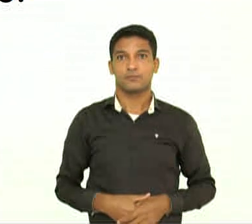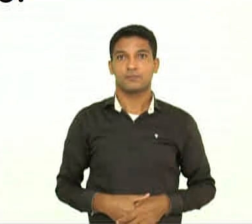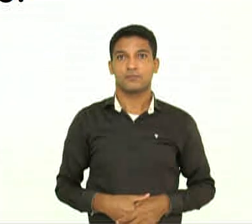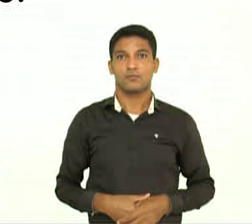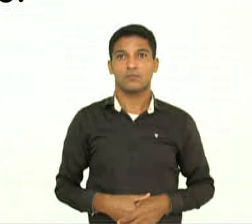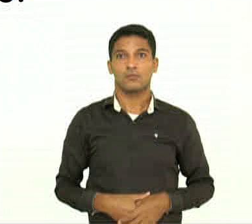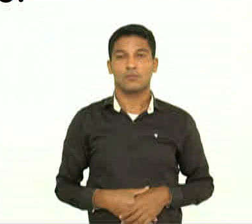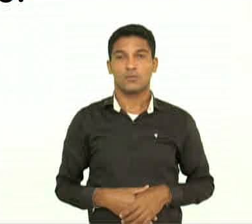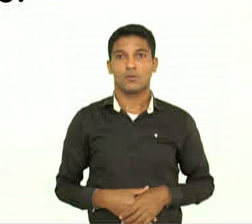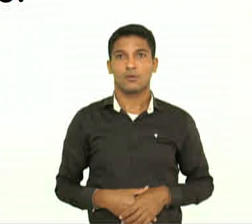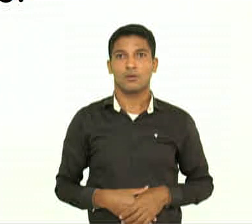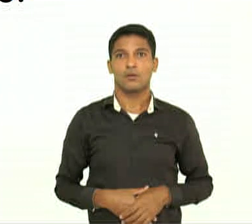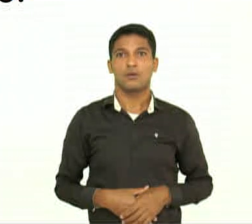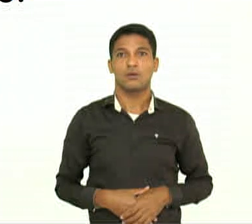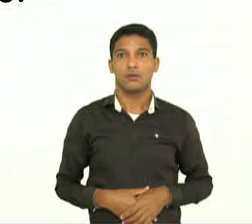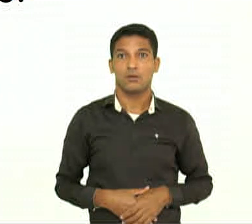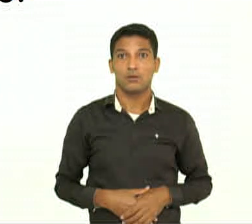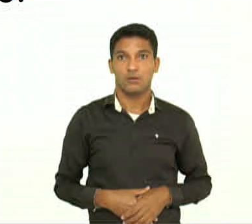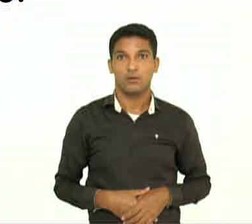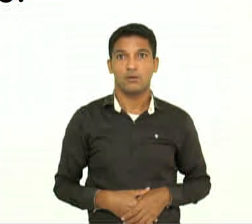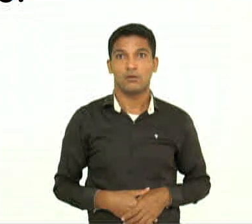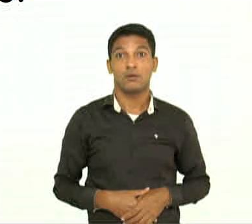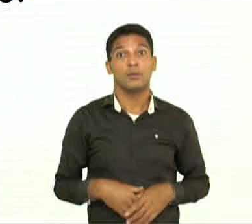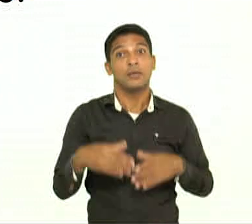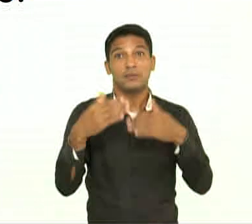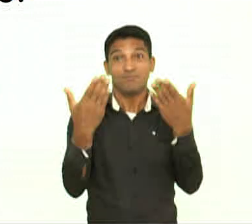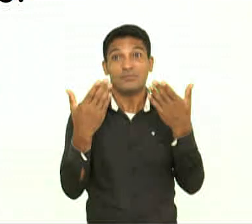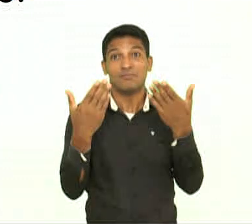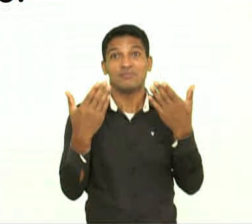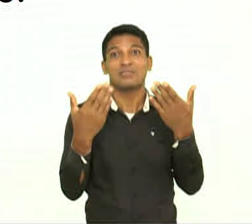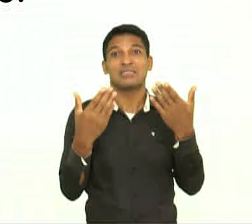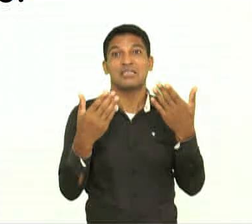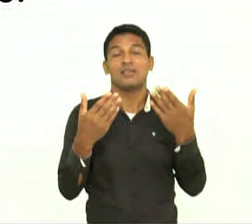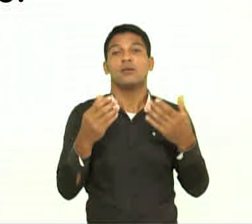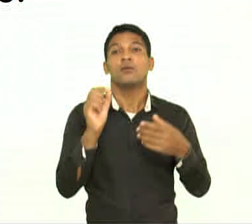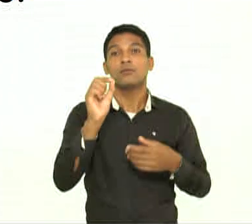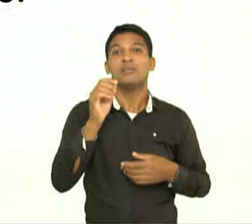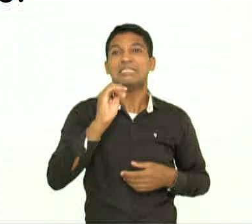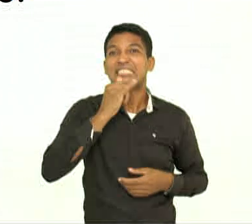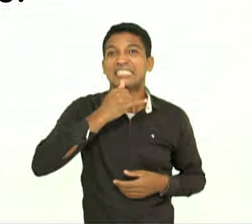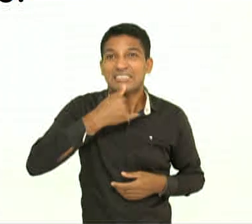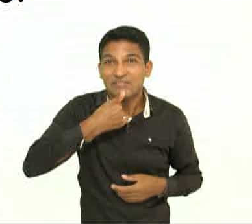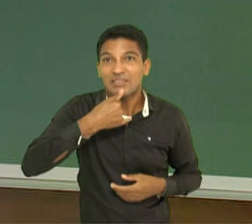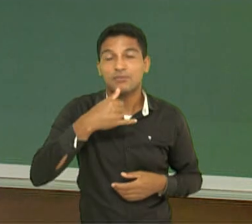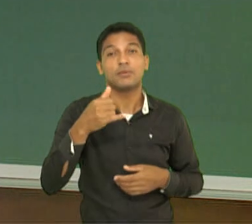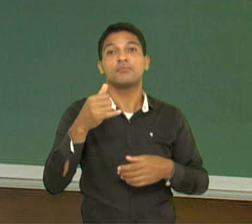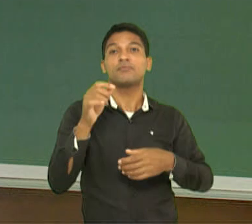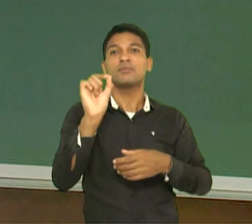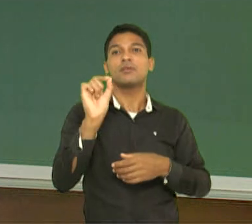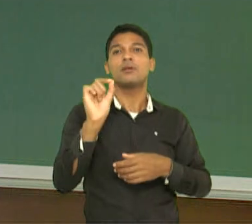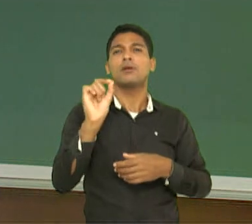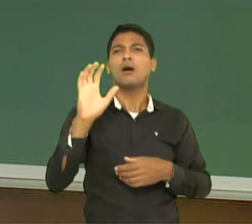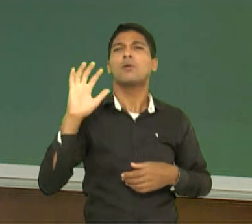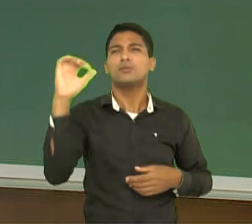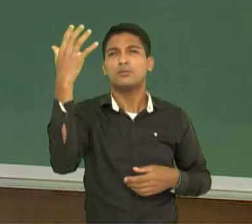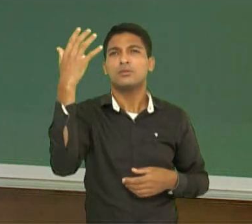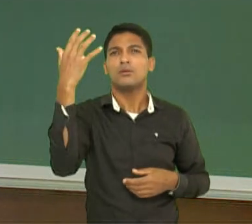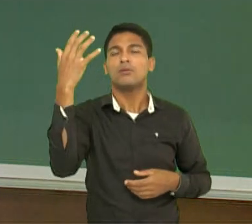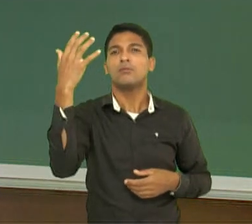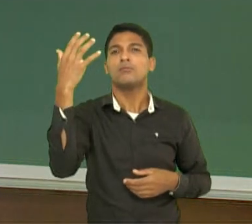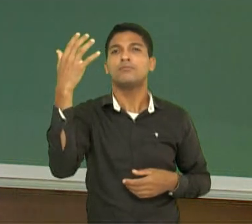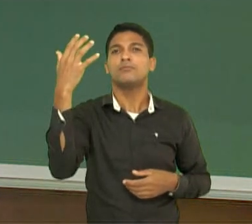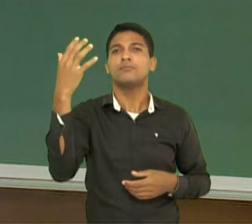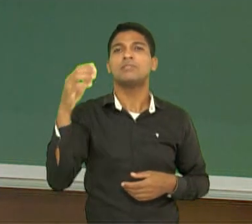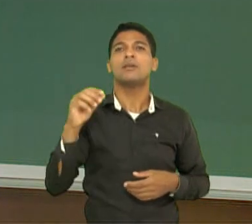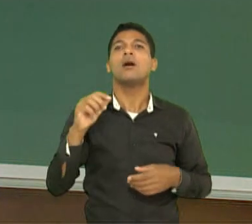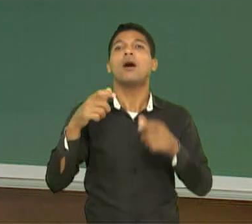e principalmente e infelizmente vem ganhando espaço depois da ocorrência de desastres ambientais, como nós